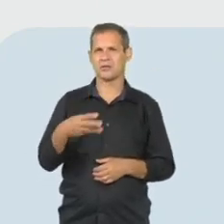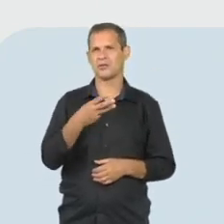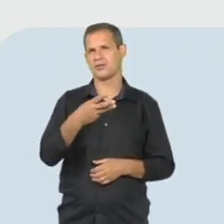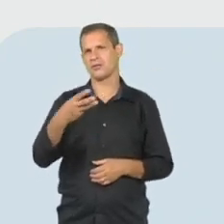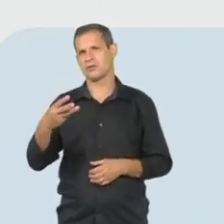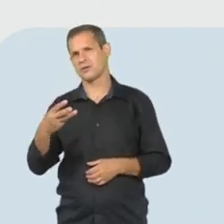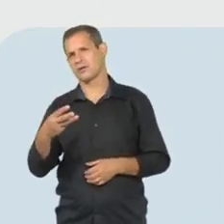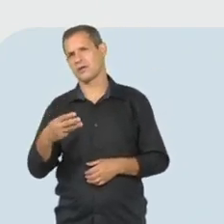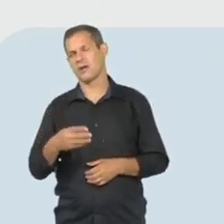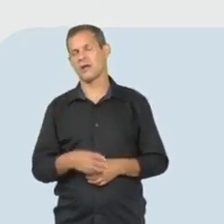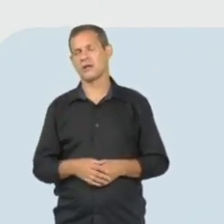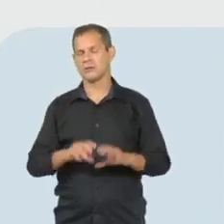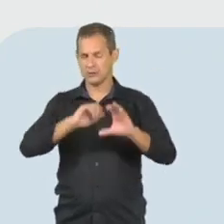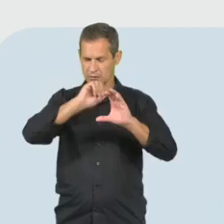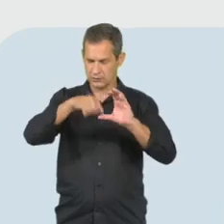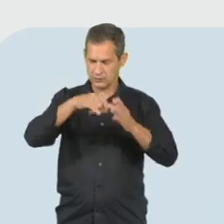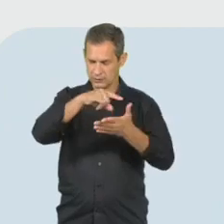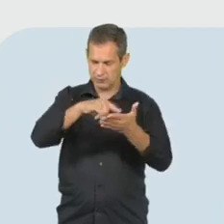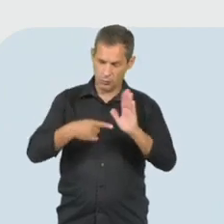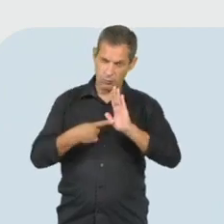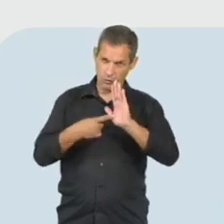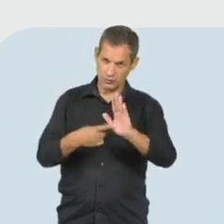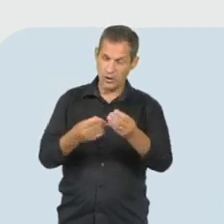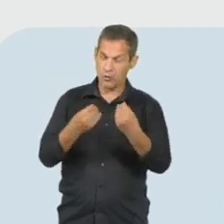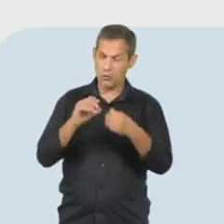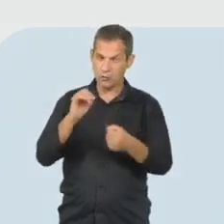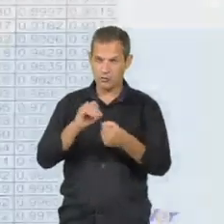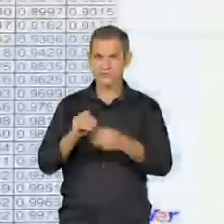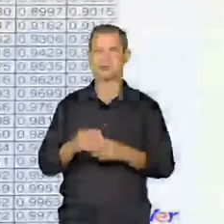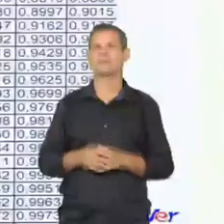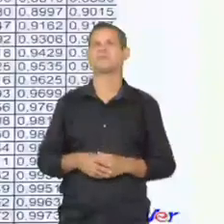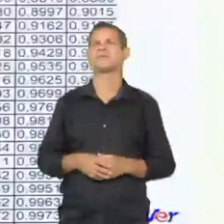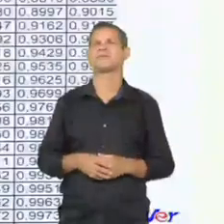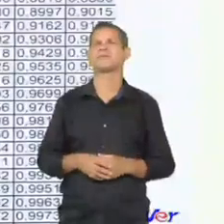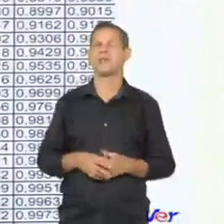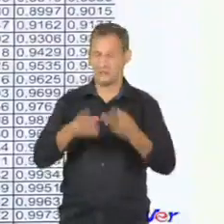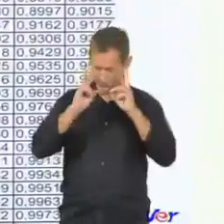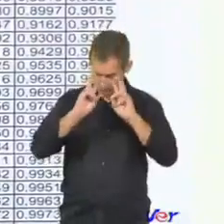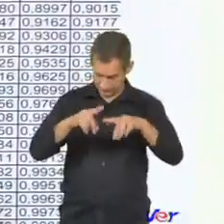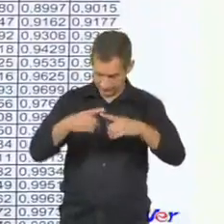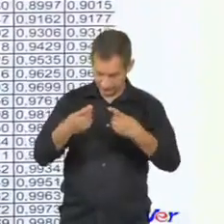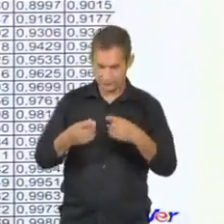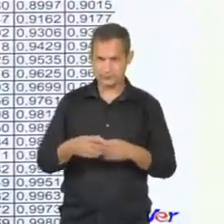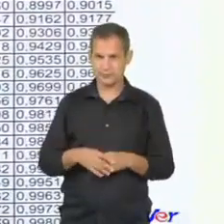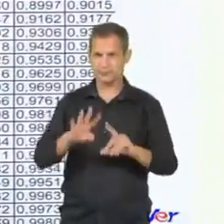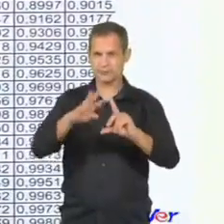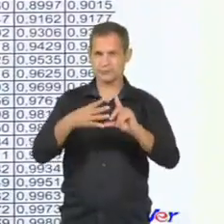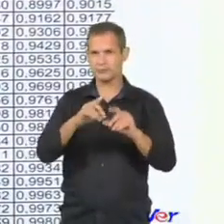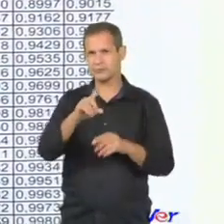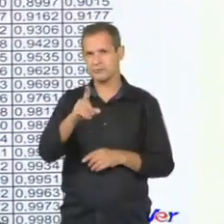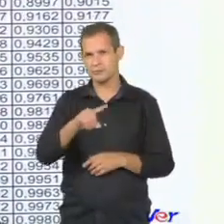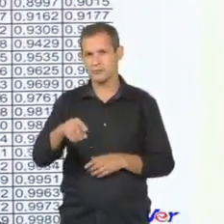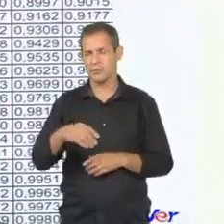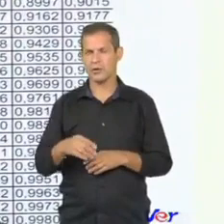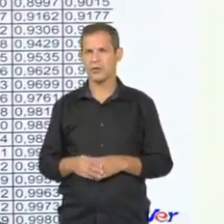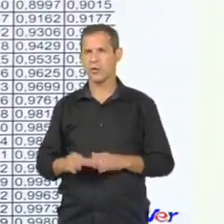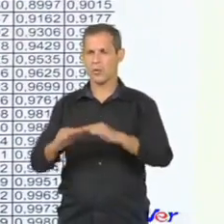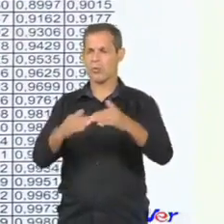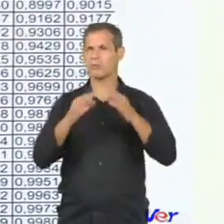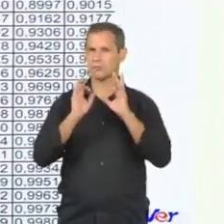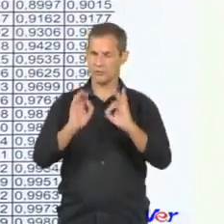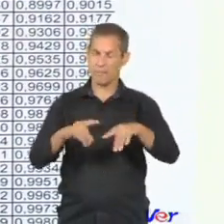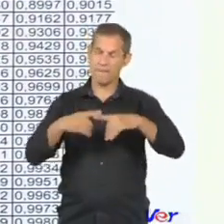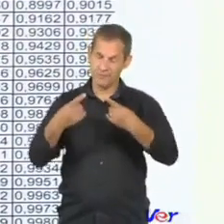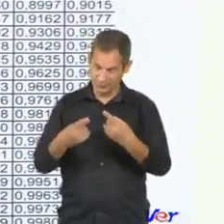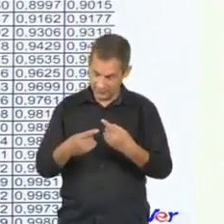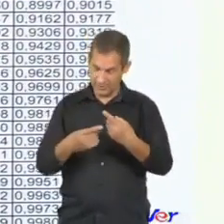2,33. Então, vamos na câmera de documentos para te mostrar como isso é feito. Olha aqui, tabela Z, o nosso padrão tudo certinho,